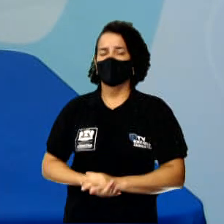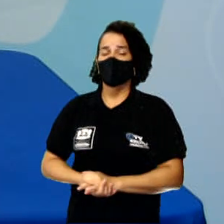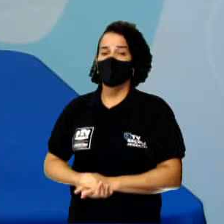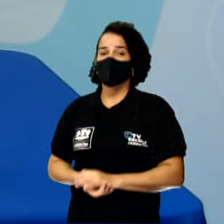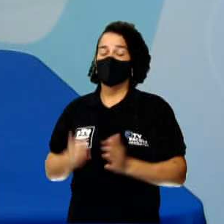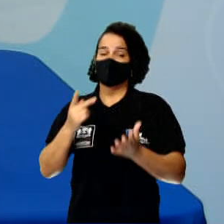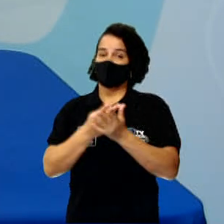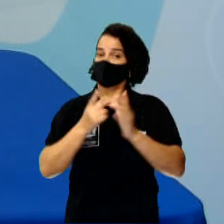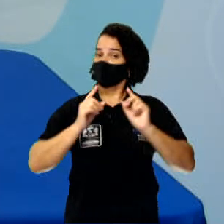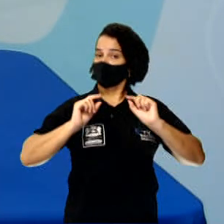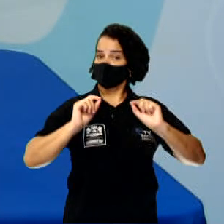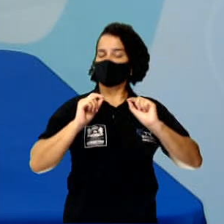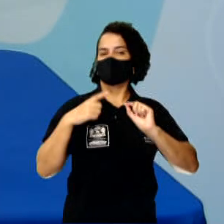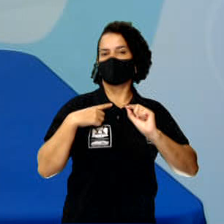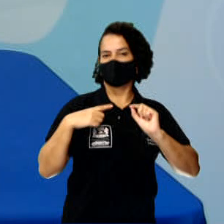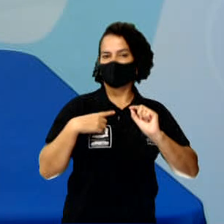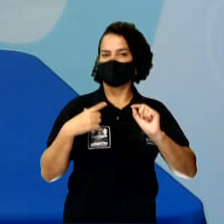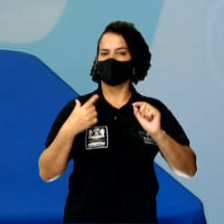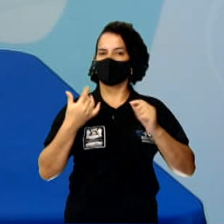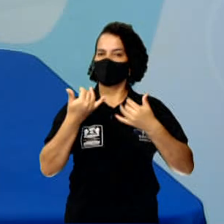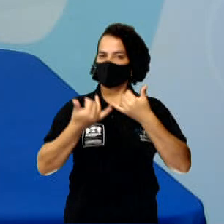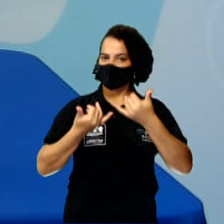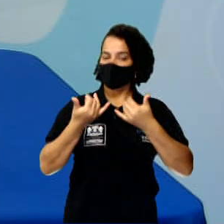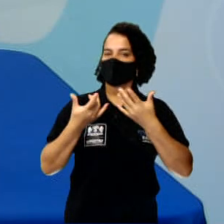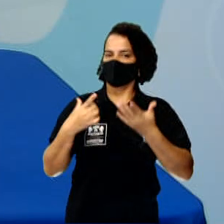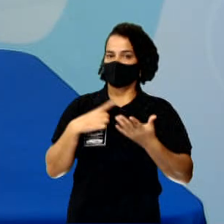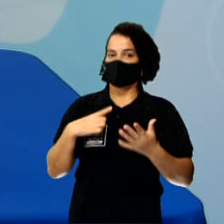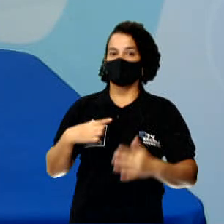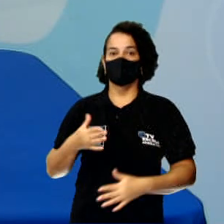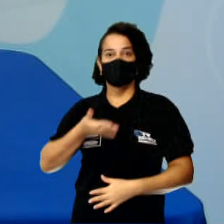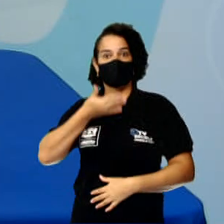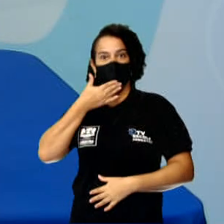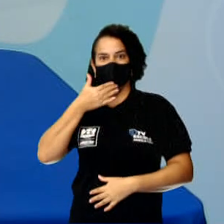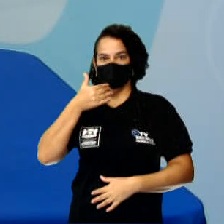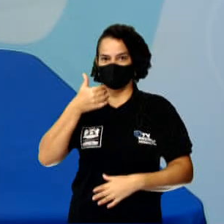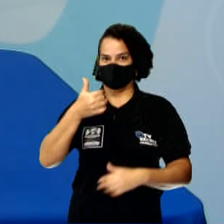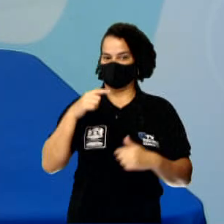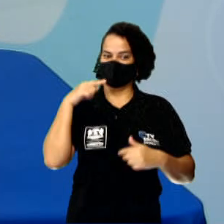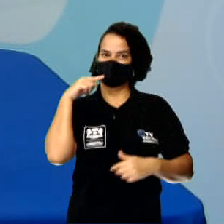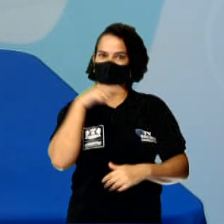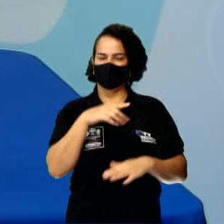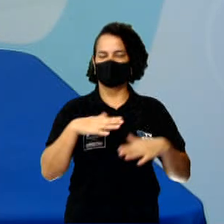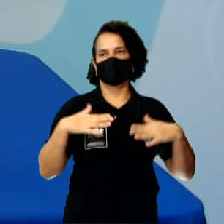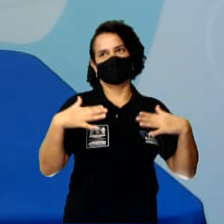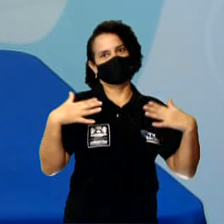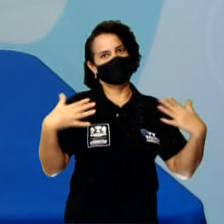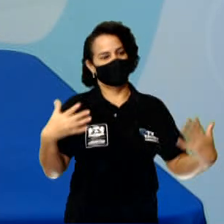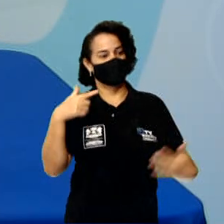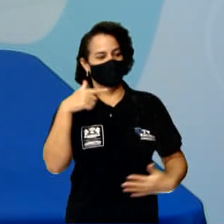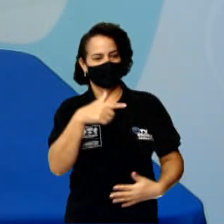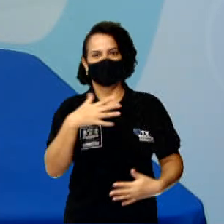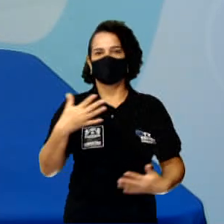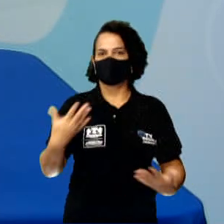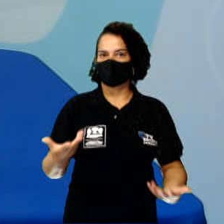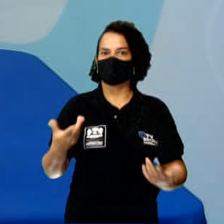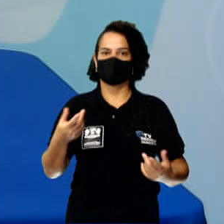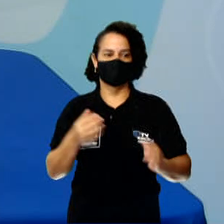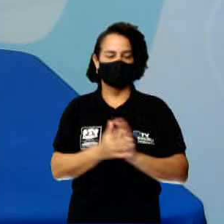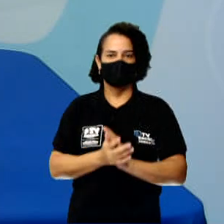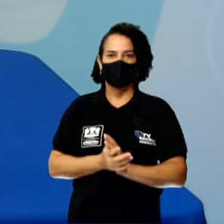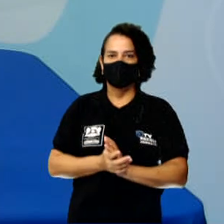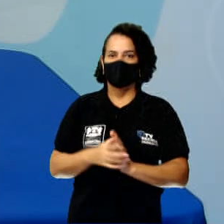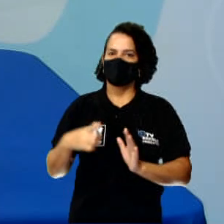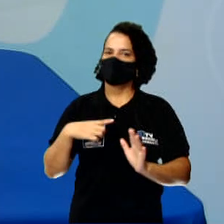Acontece que tinha um brinquedo que era o preferido delas. Ah, esse brinquedo era o mais disputado.